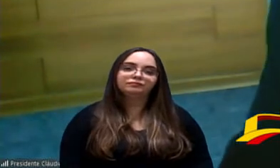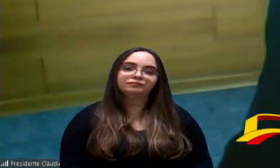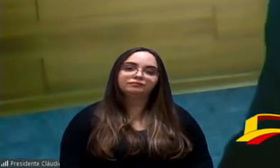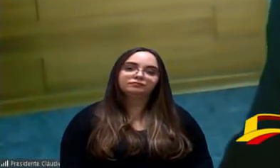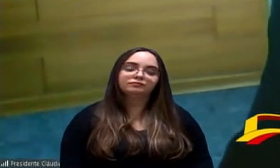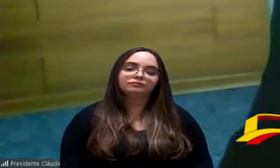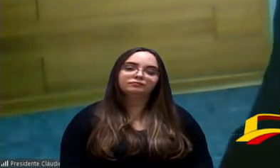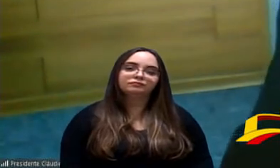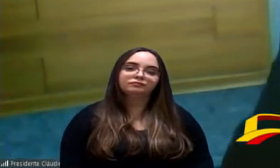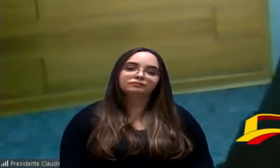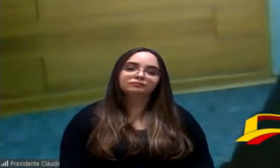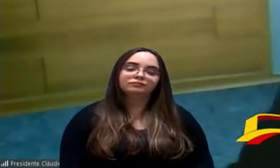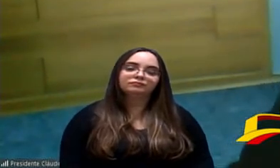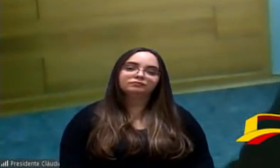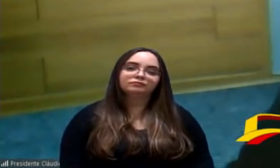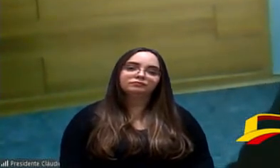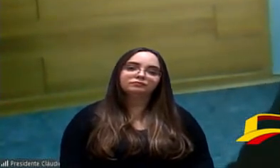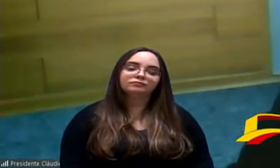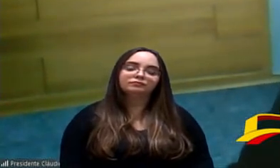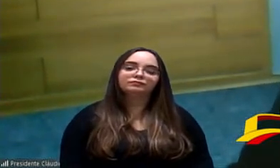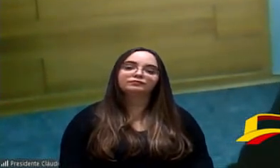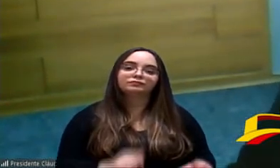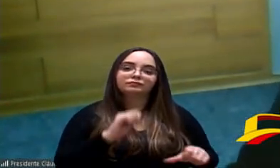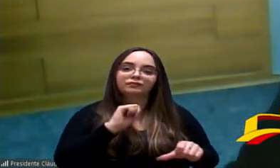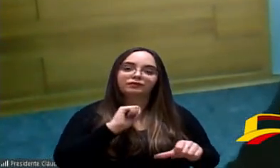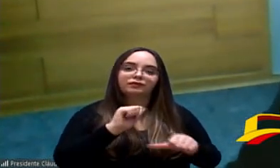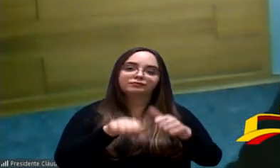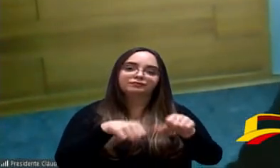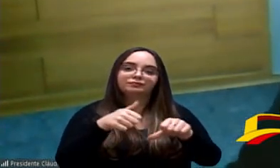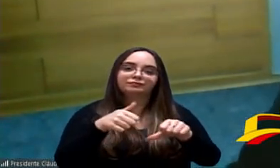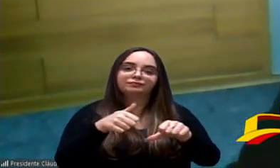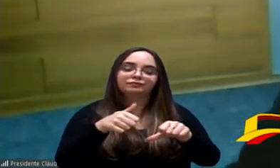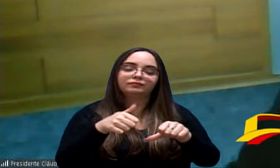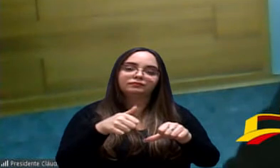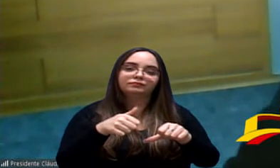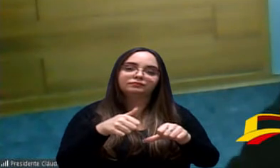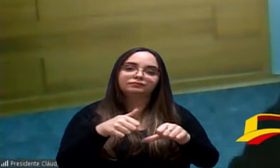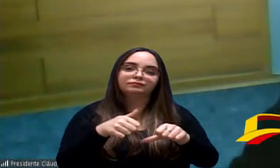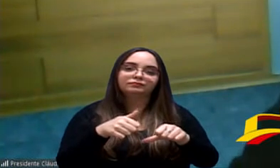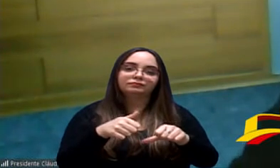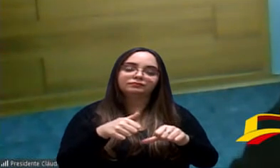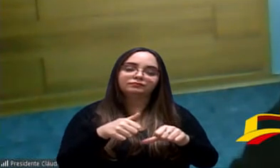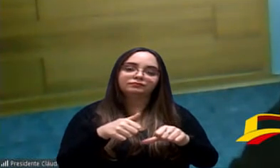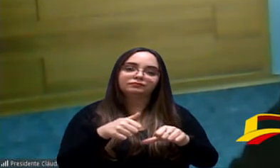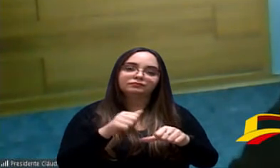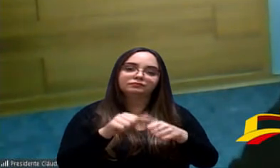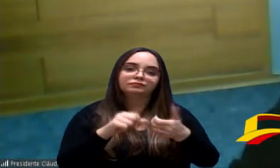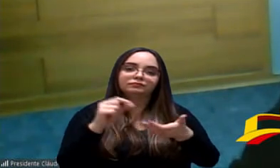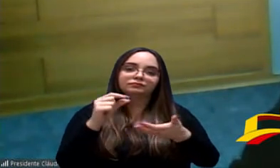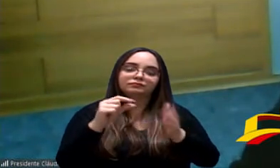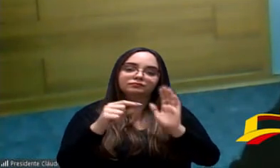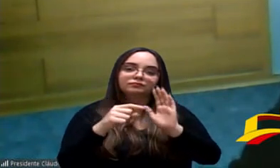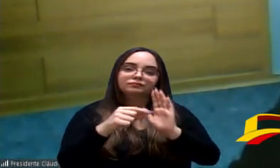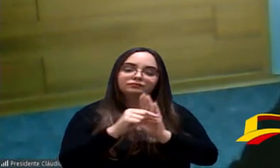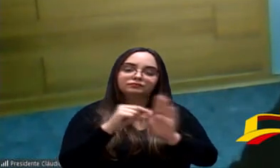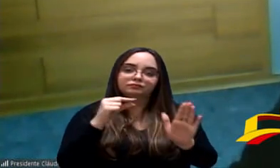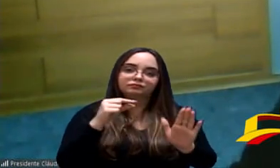França, que altera a redação da linha C do inciso 2 do artigo 4º da